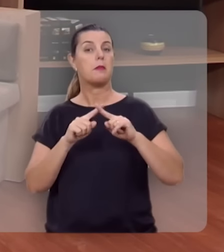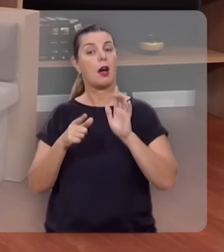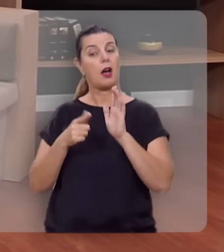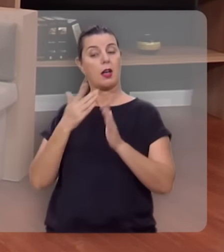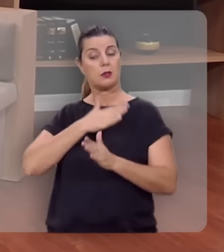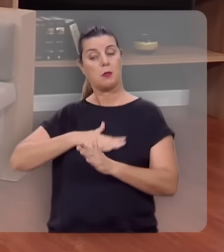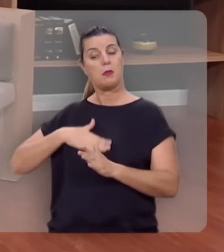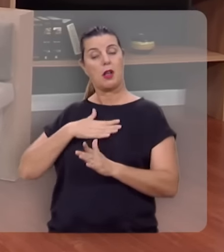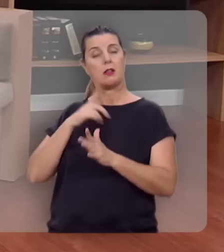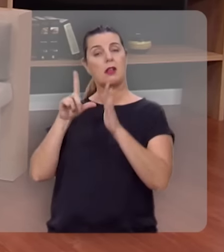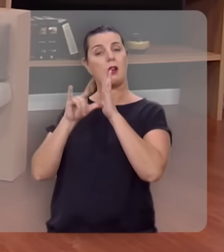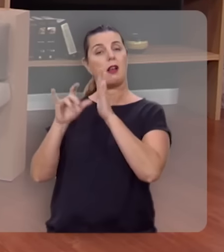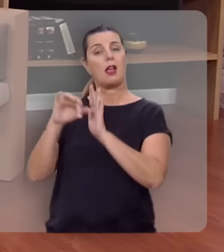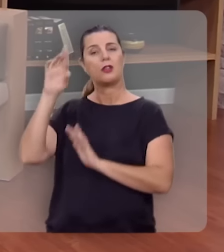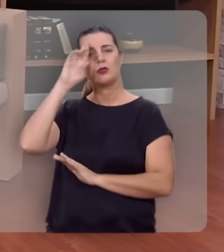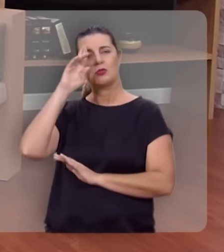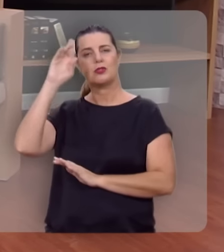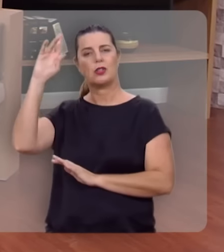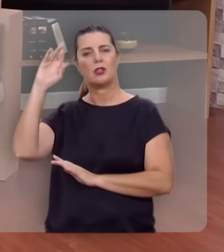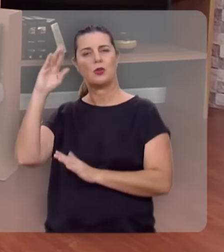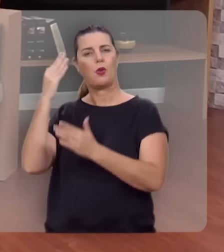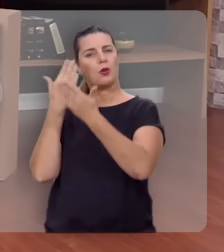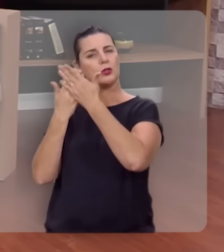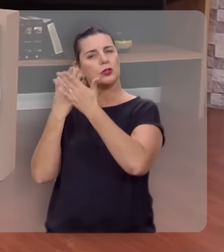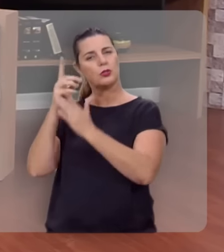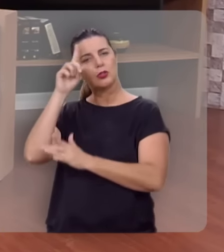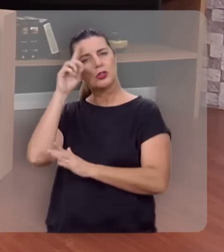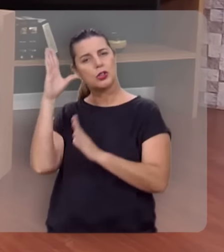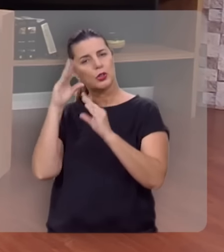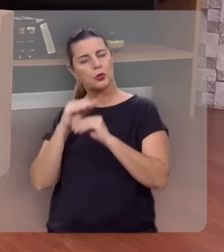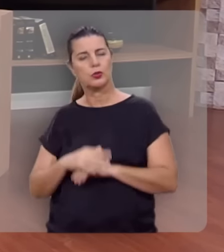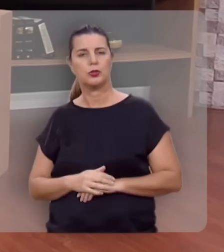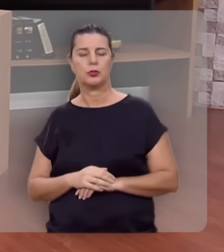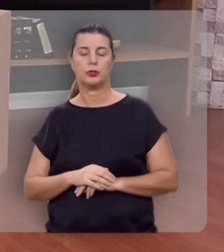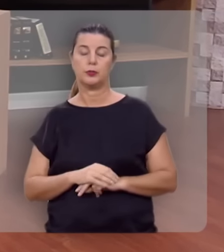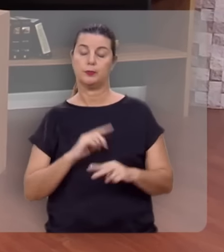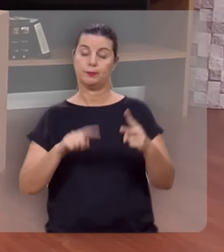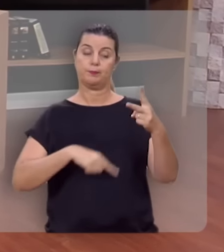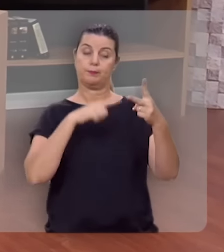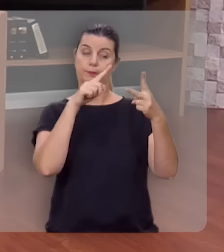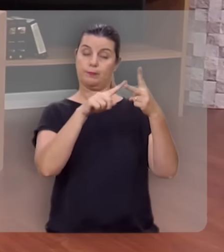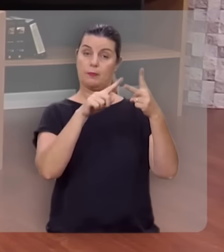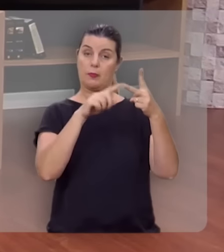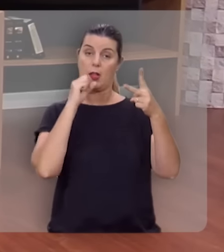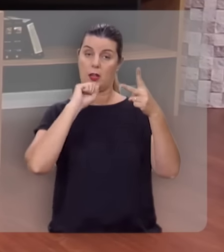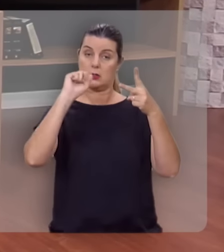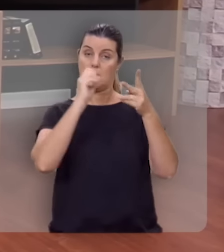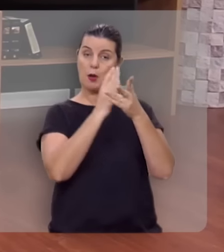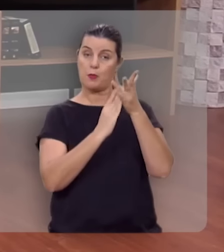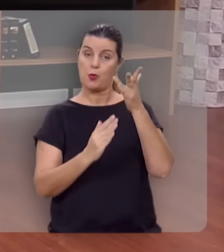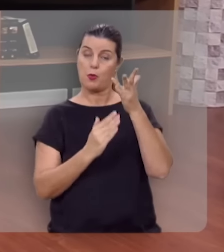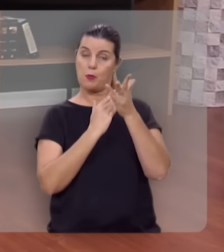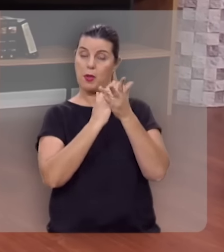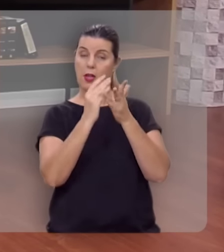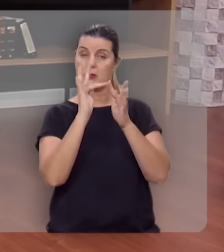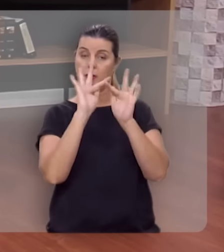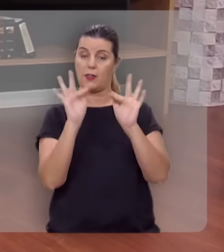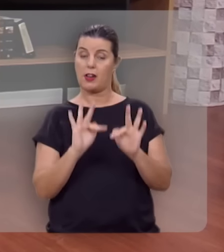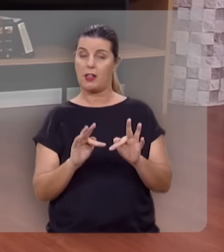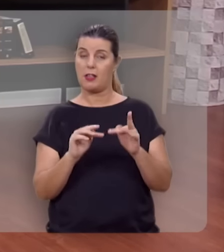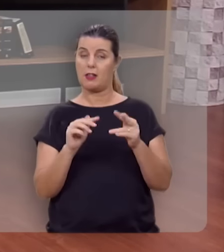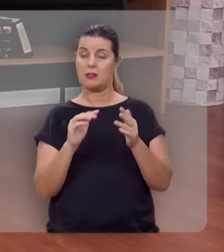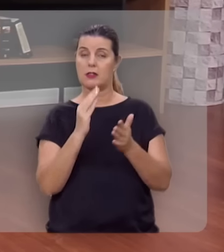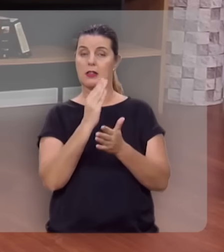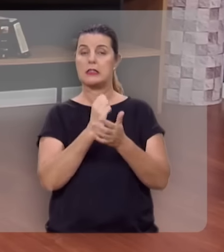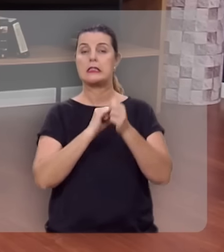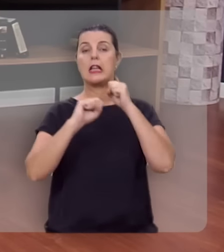escarnecedores, antes o seu prazer está na lei do Senhor e nela medita de dia e de noite. O segundo salmo que começa com a